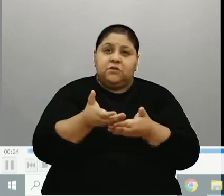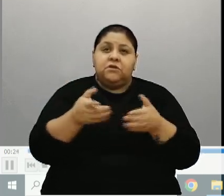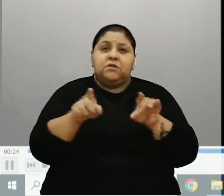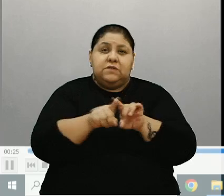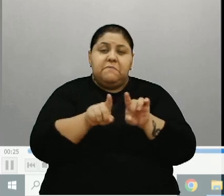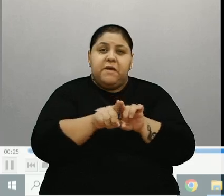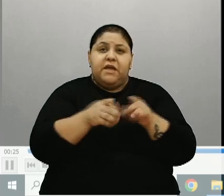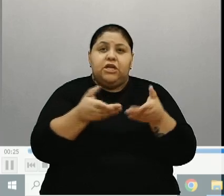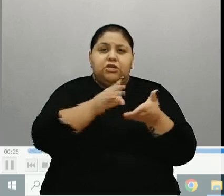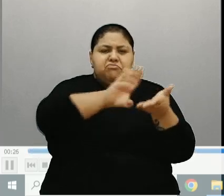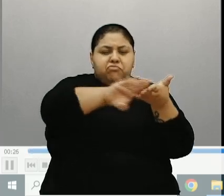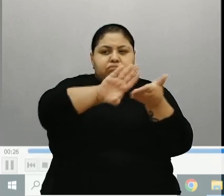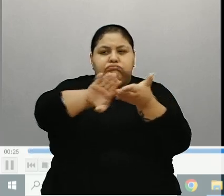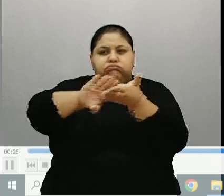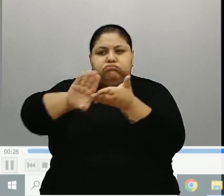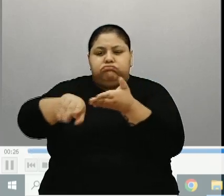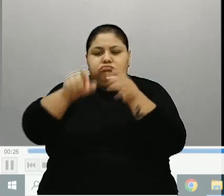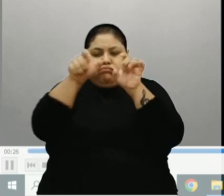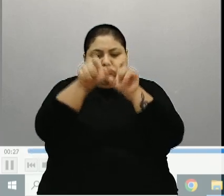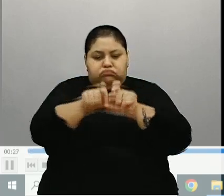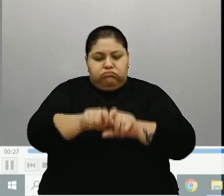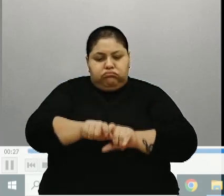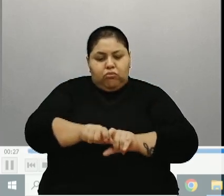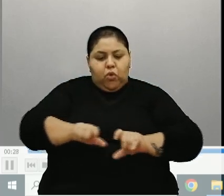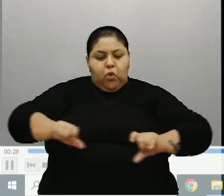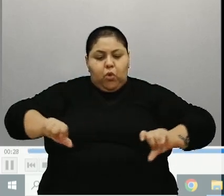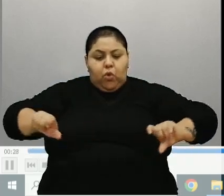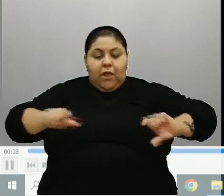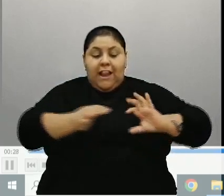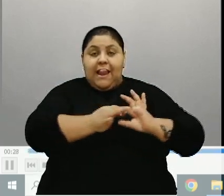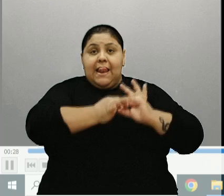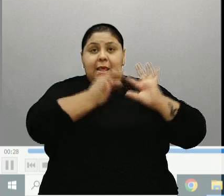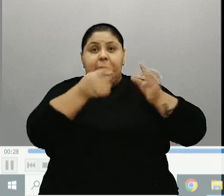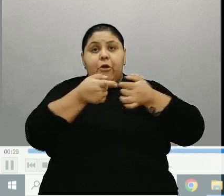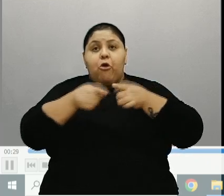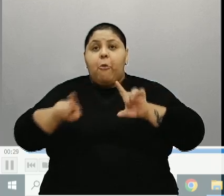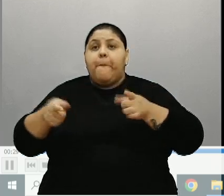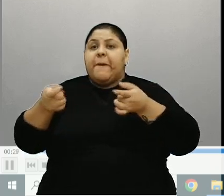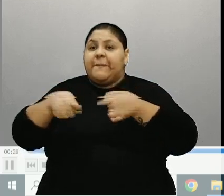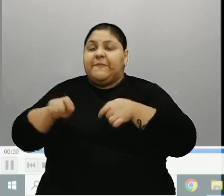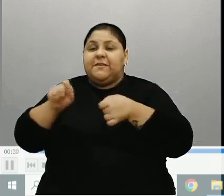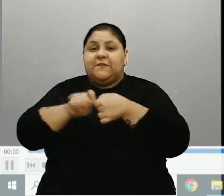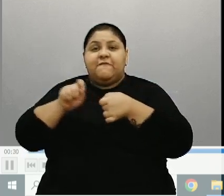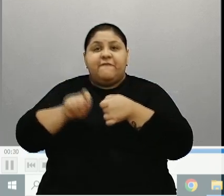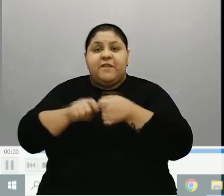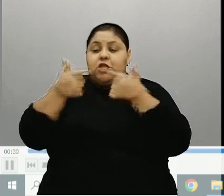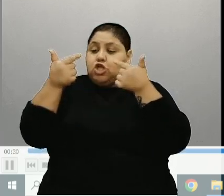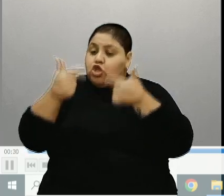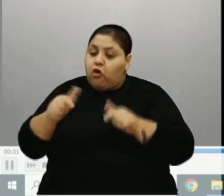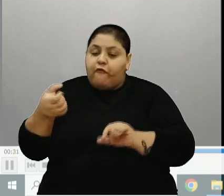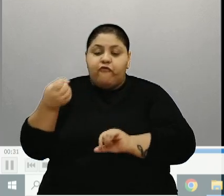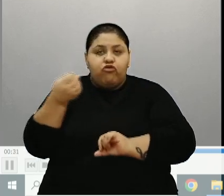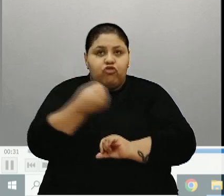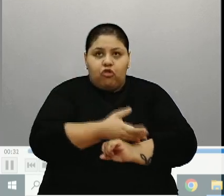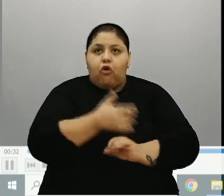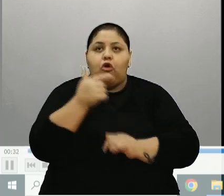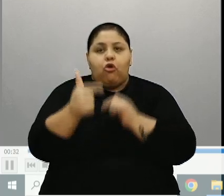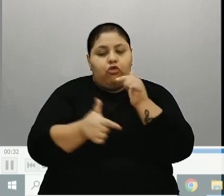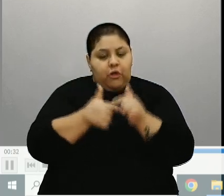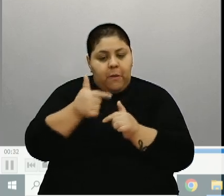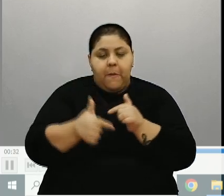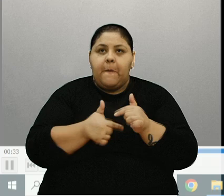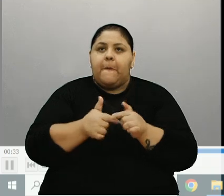tirando alguns tubos, desobstruiu, mas terá que ser feita toda ela nova. Esse é um trabalho bastante grande